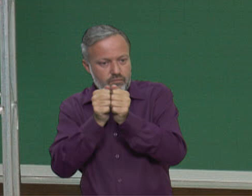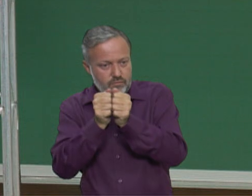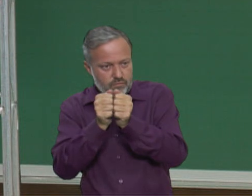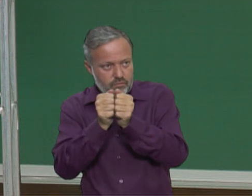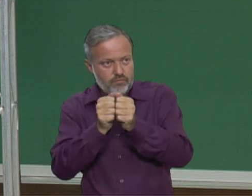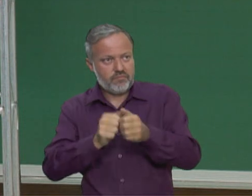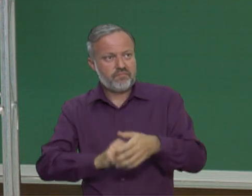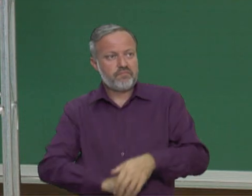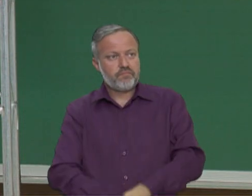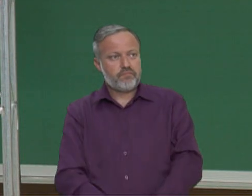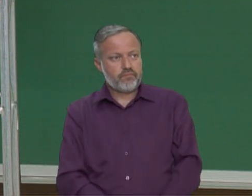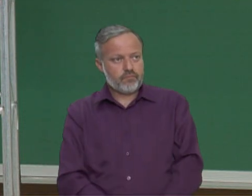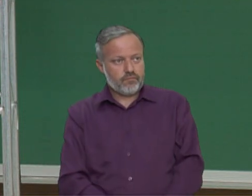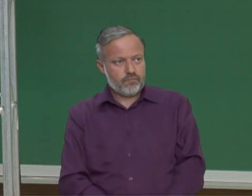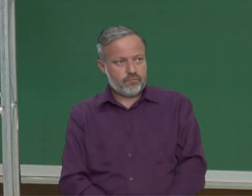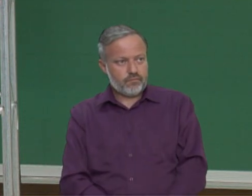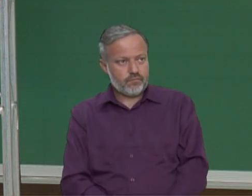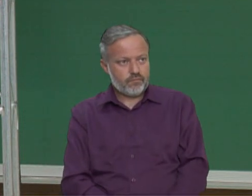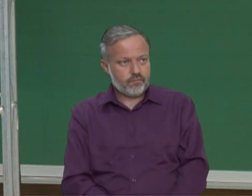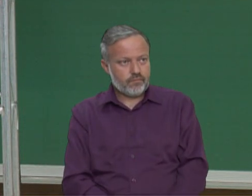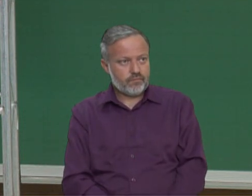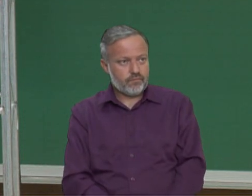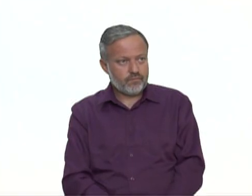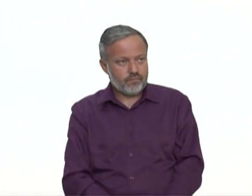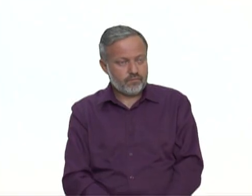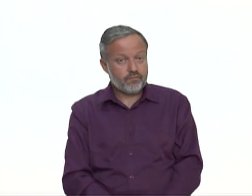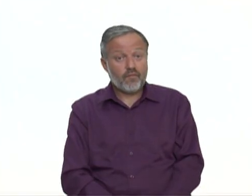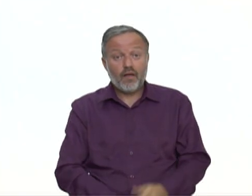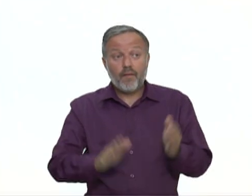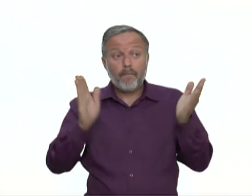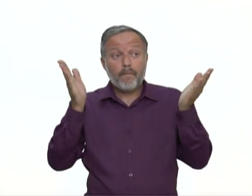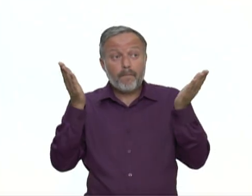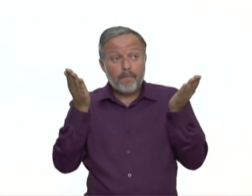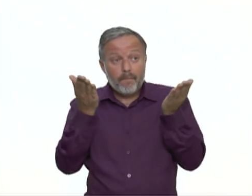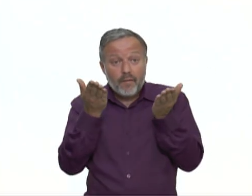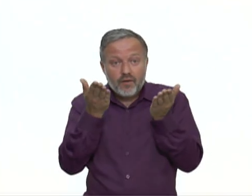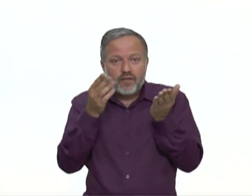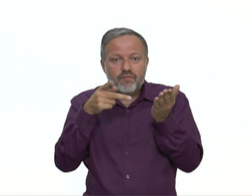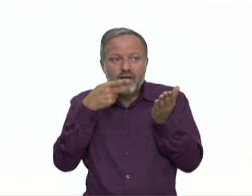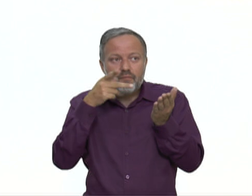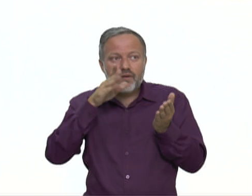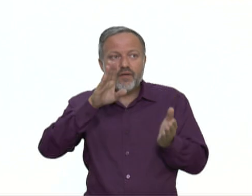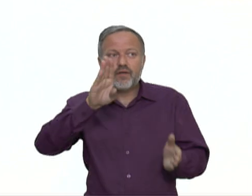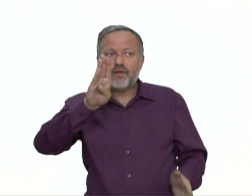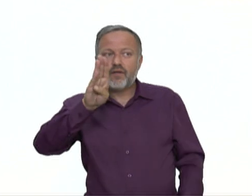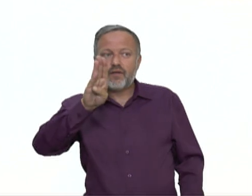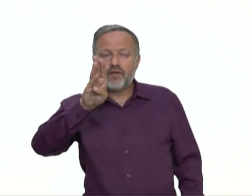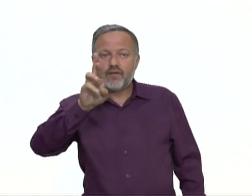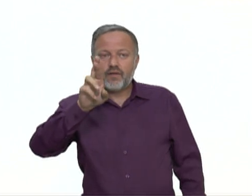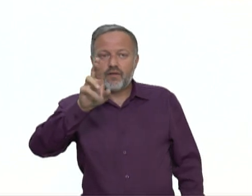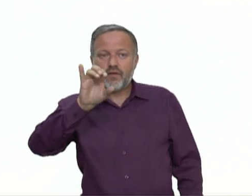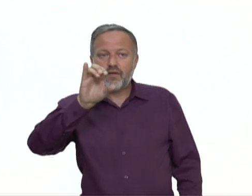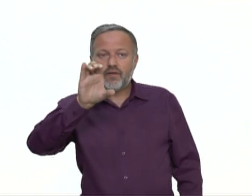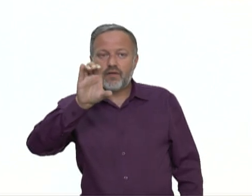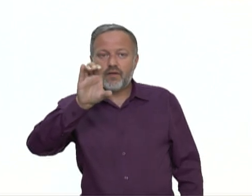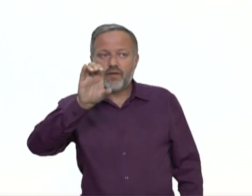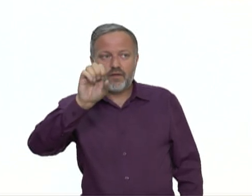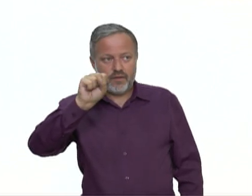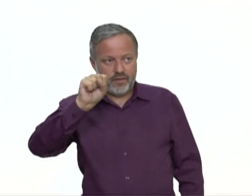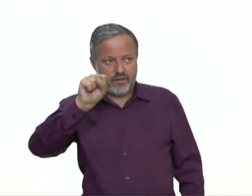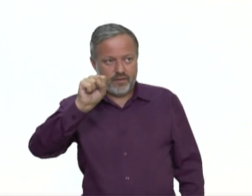bom? Agora vamos falar um pouquinho desse BRICS, tá? Grupo de países de